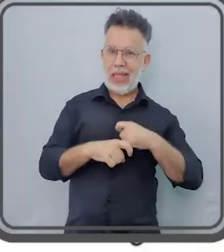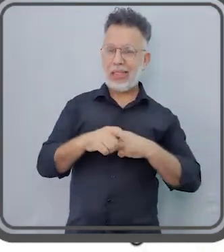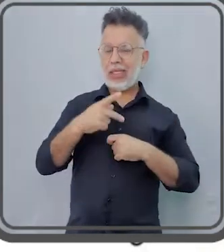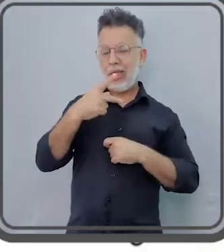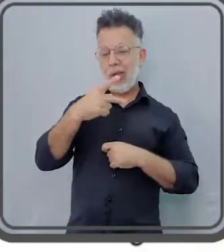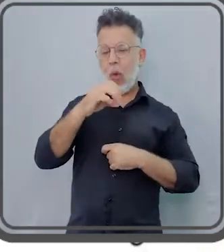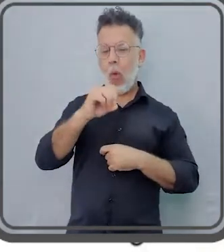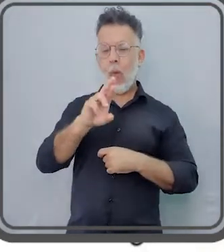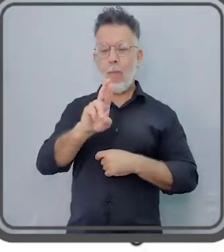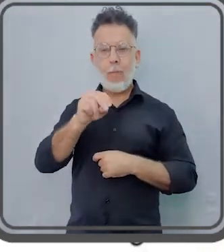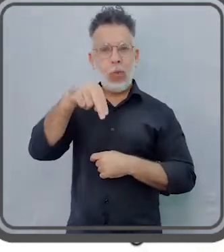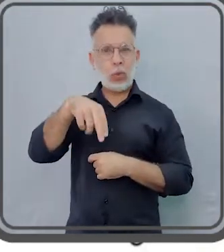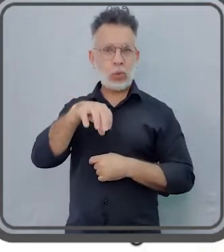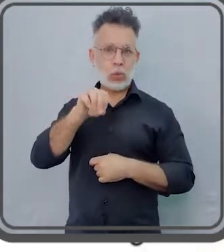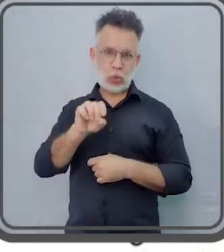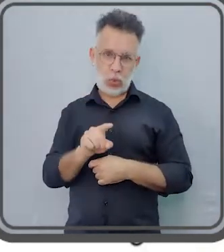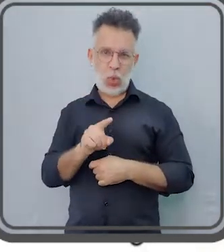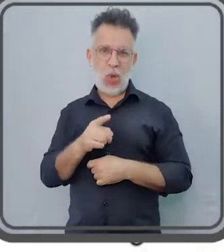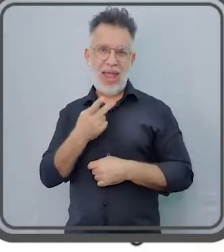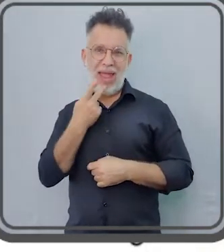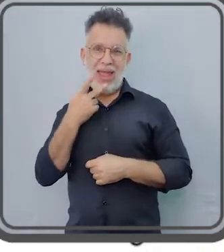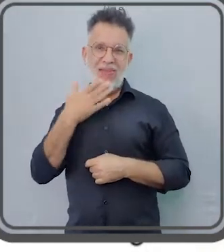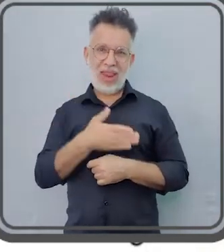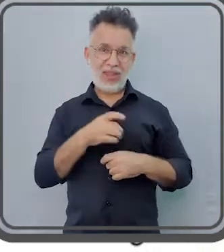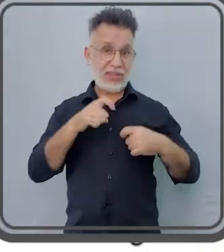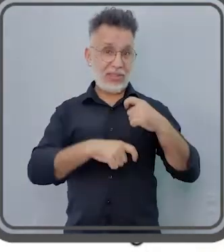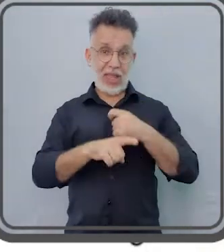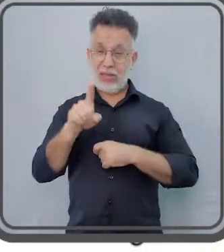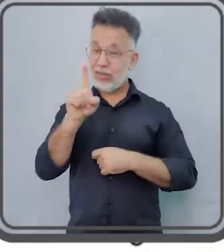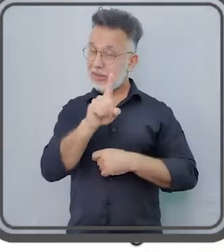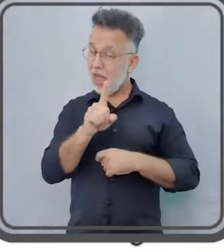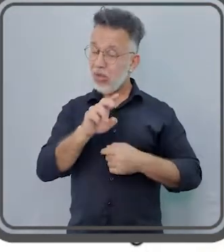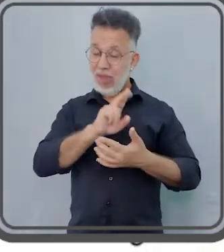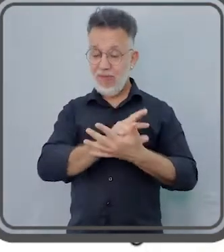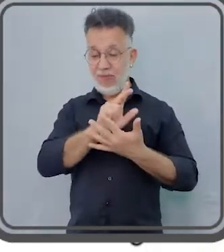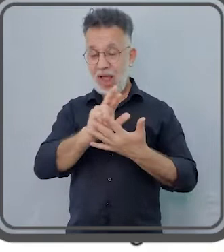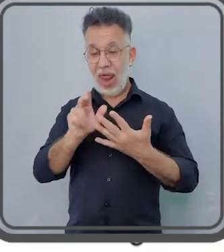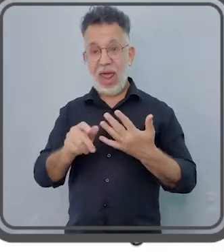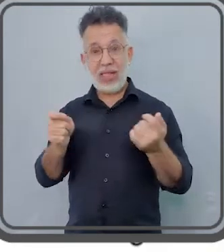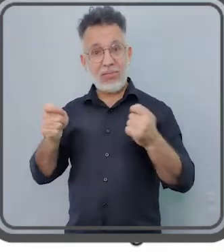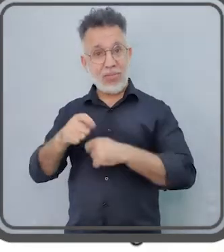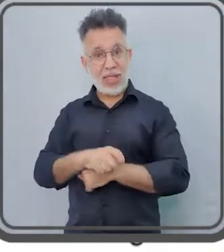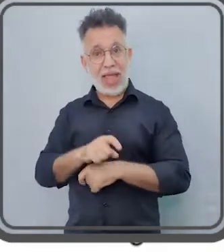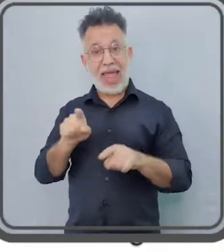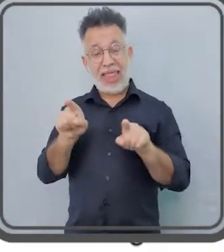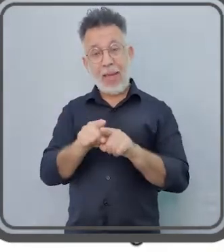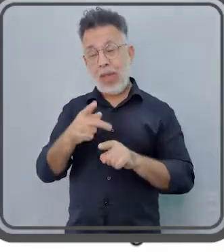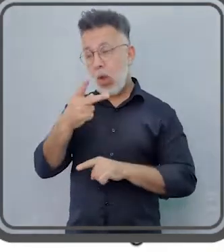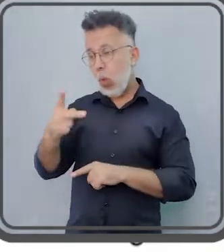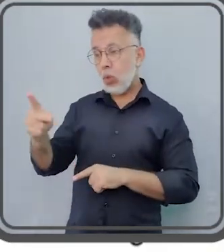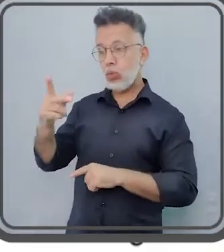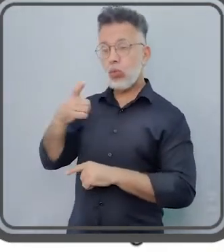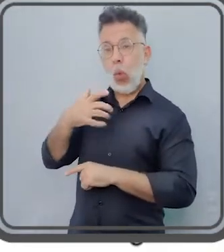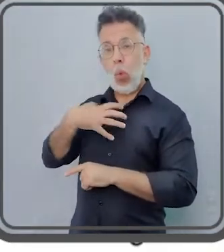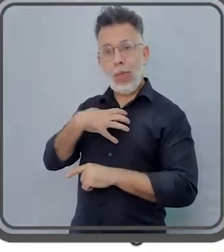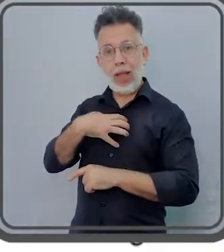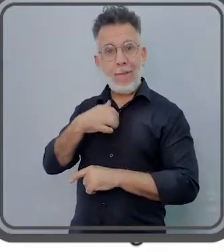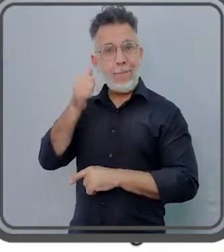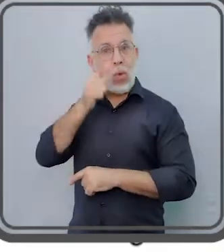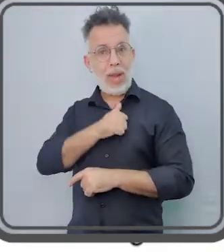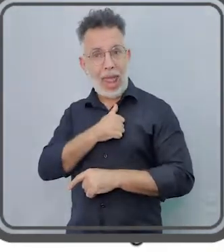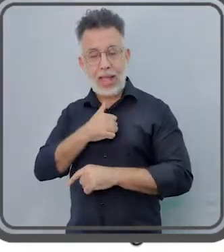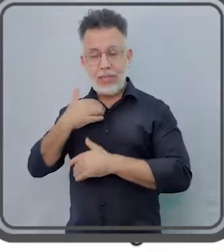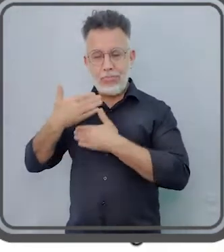como sexo é isso e não é, tem várias possibilidades. E vejo também esse outro comportamento de mulheres avançando nesse território